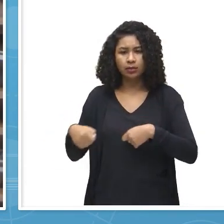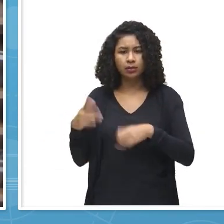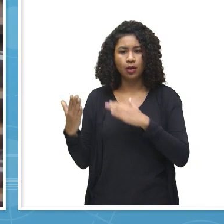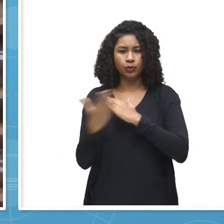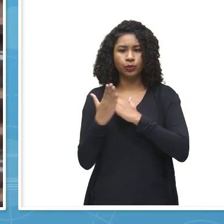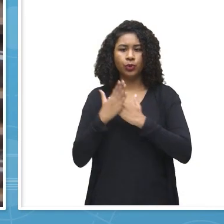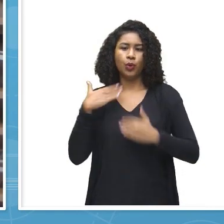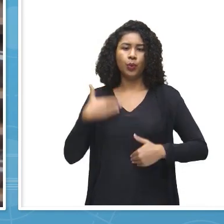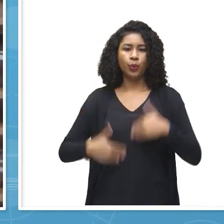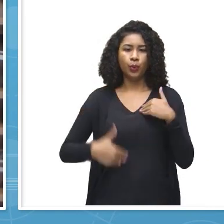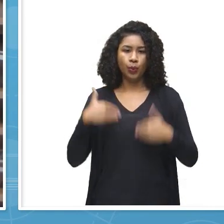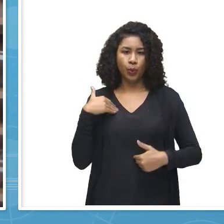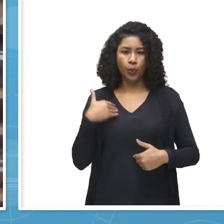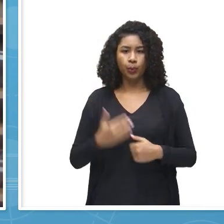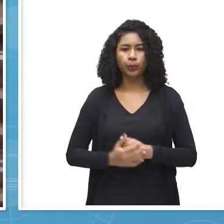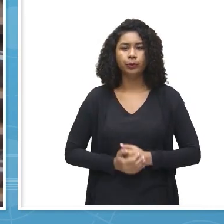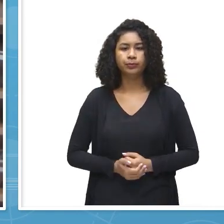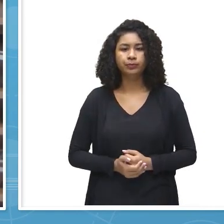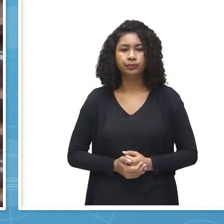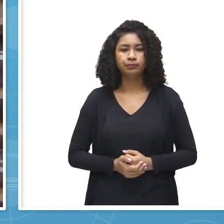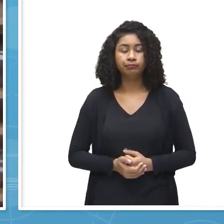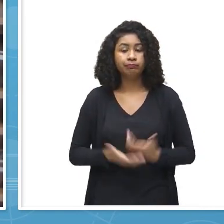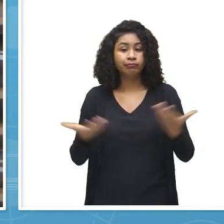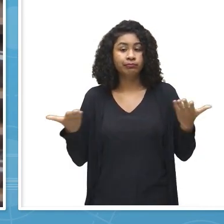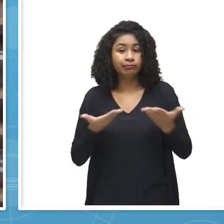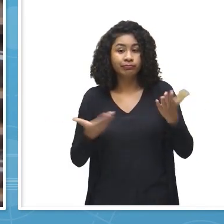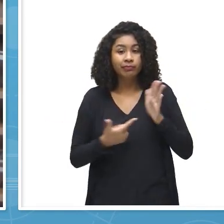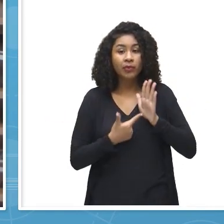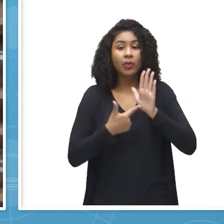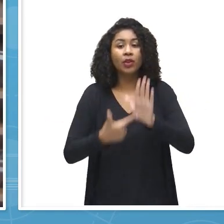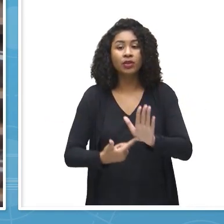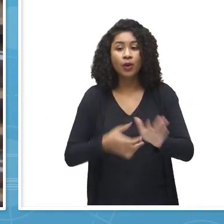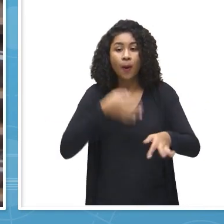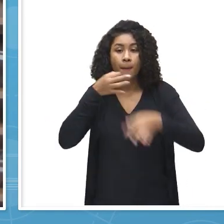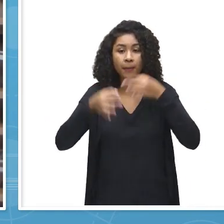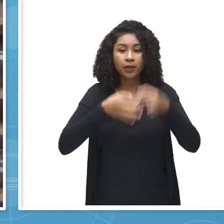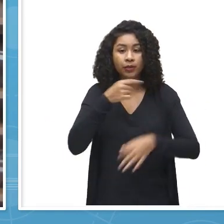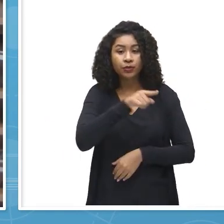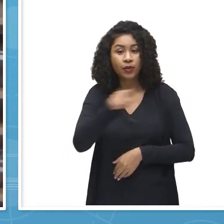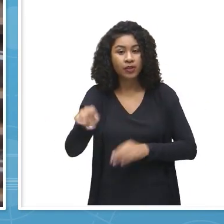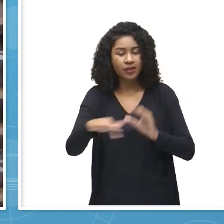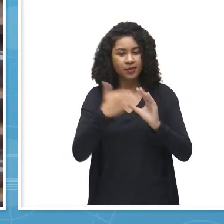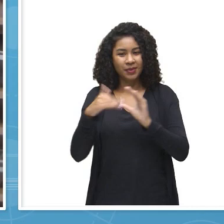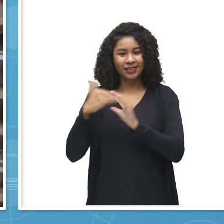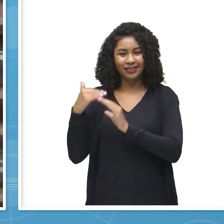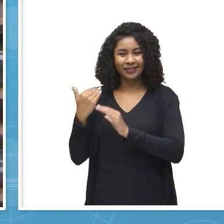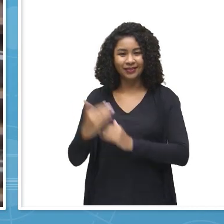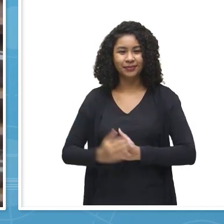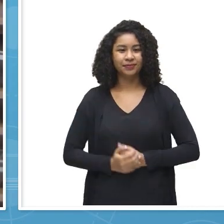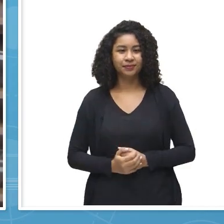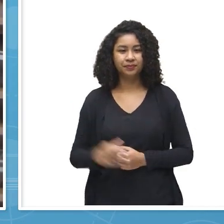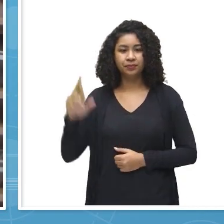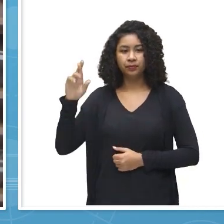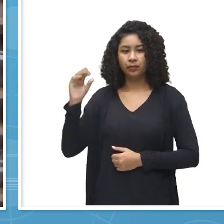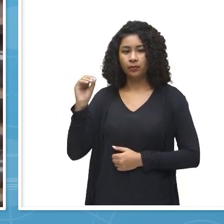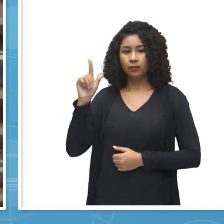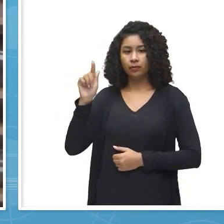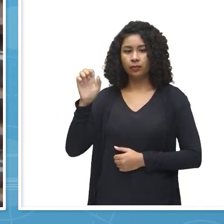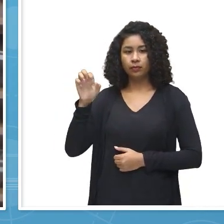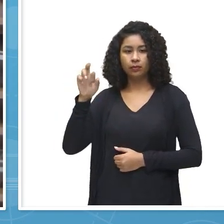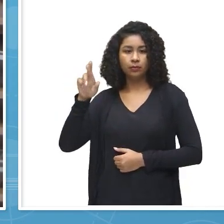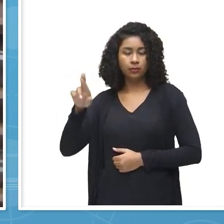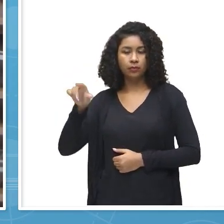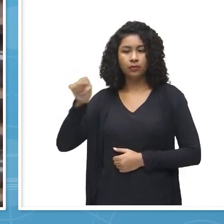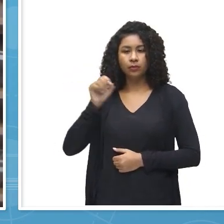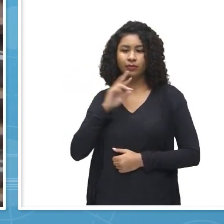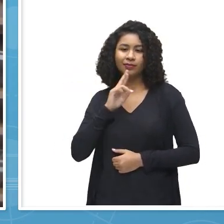bom? Então, vamos ver o que os nossos alunos marcaram. O Roger Augusto colocou